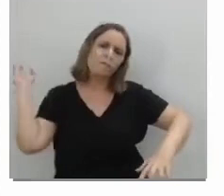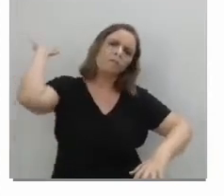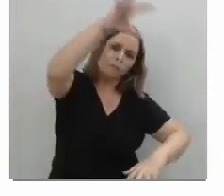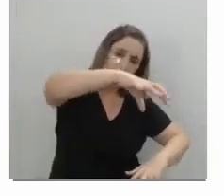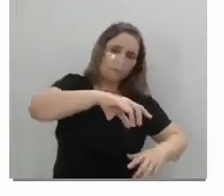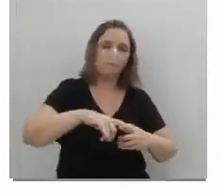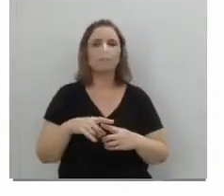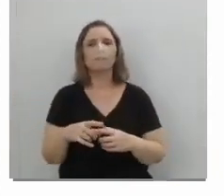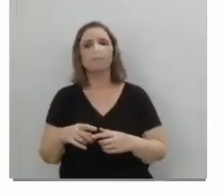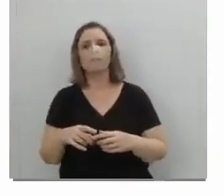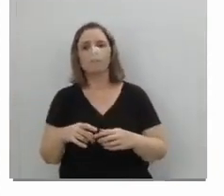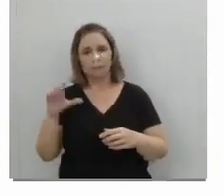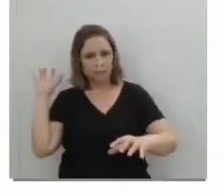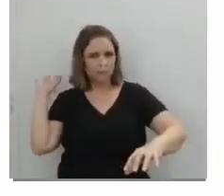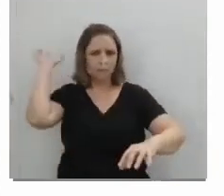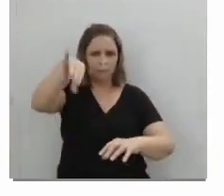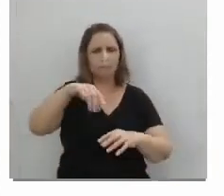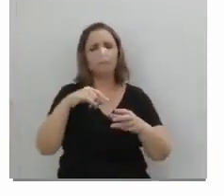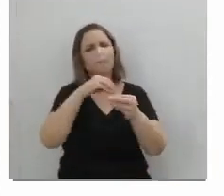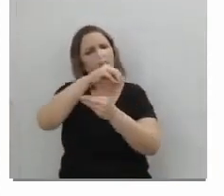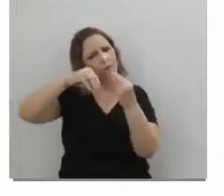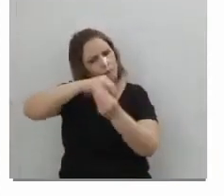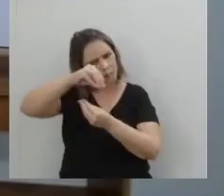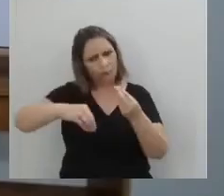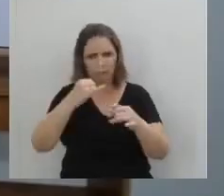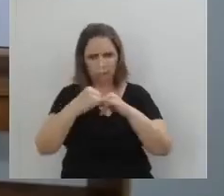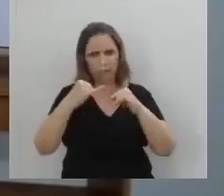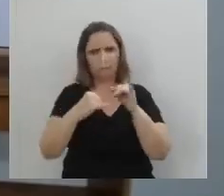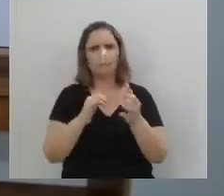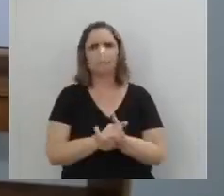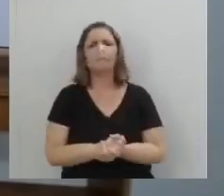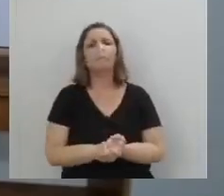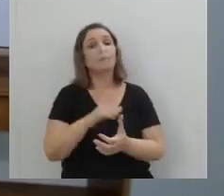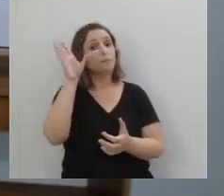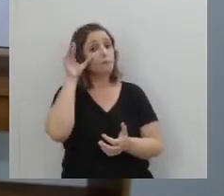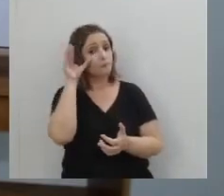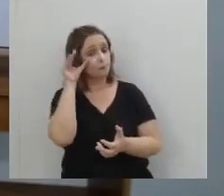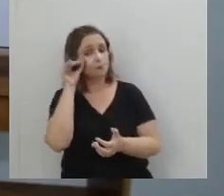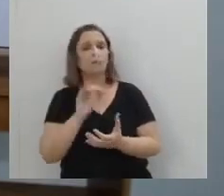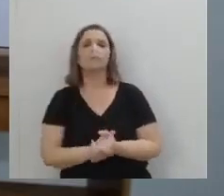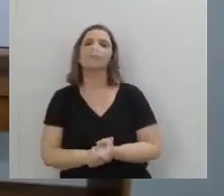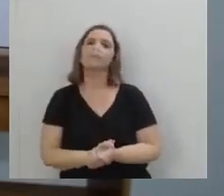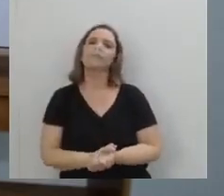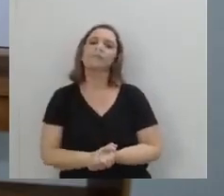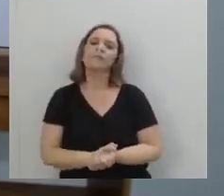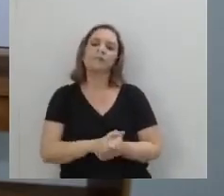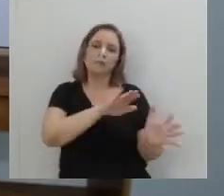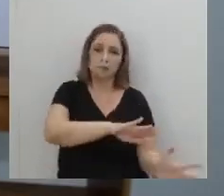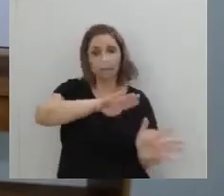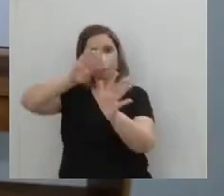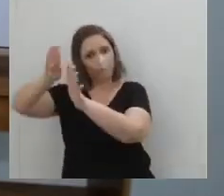gol, você faz o arremesso. Então aí, essa é a curiosidade do handebol.